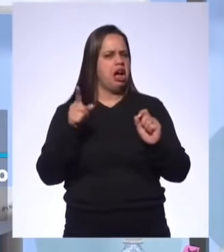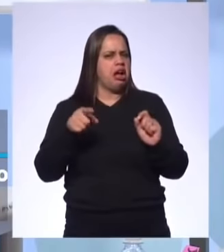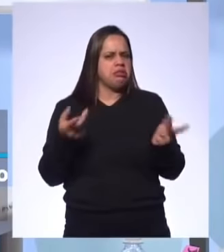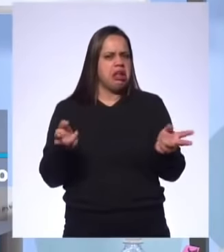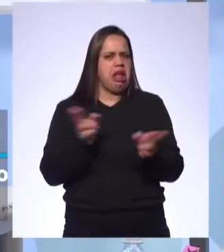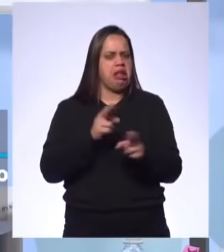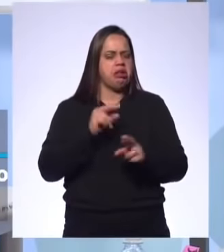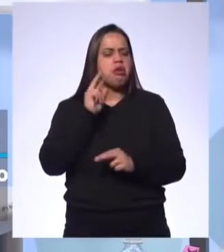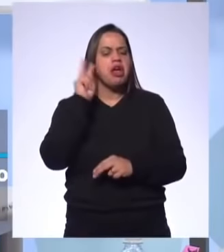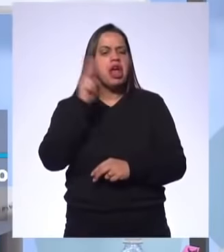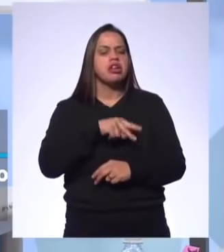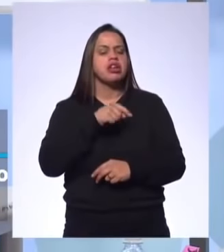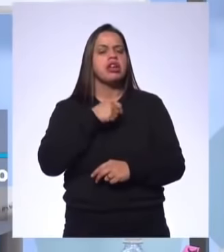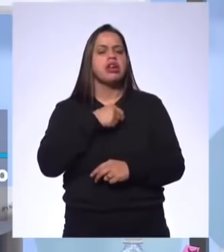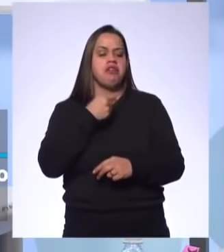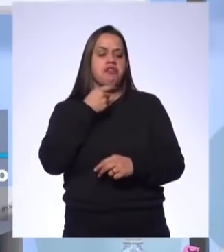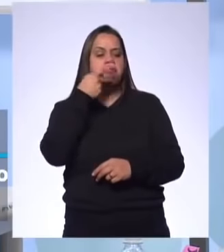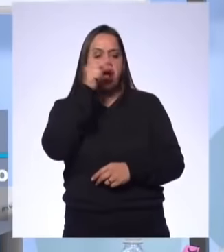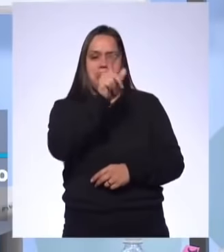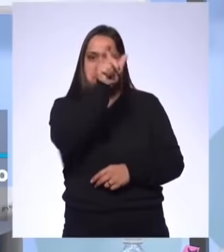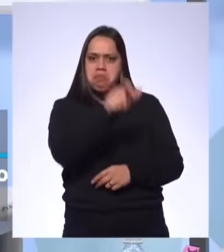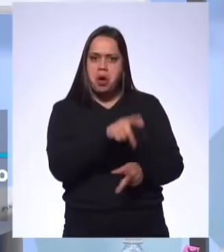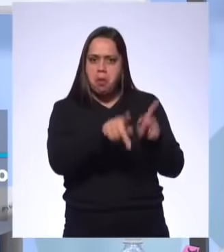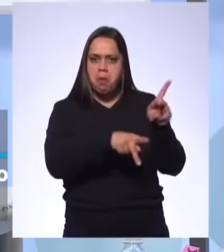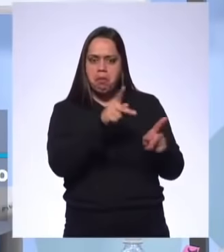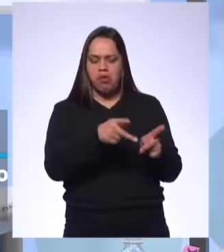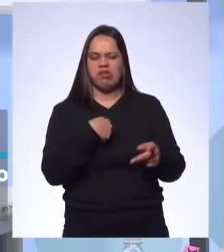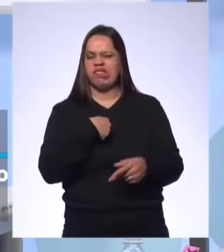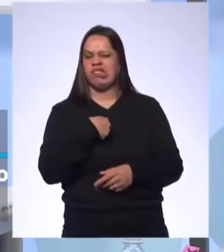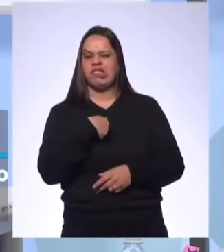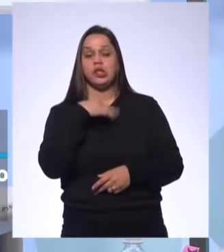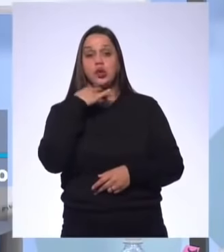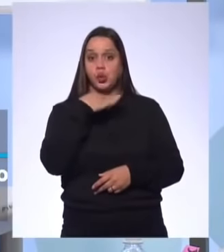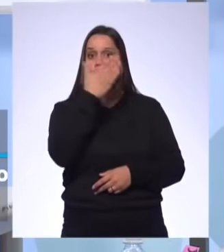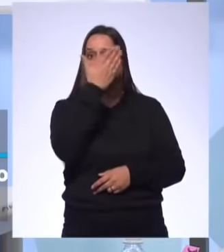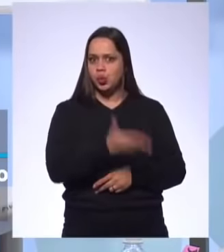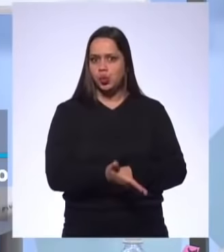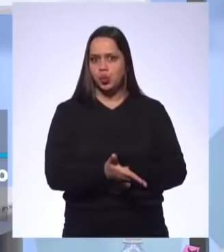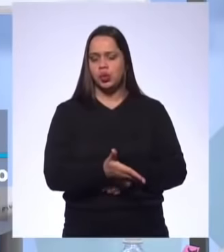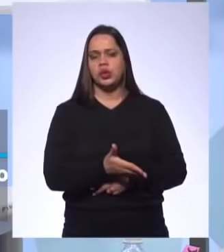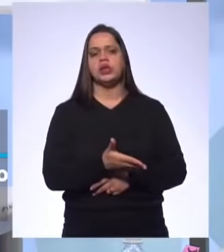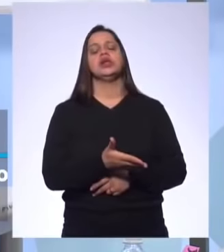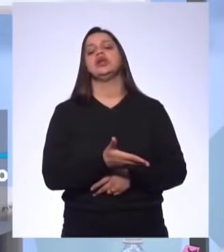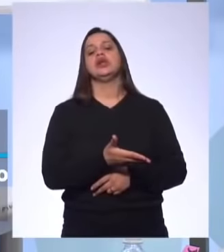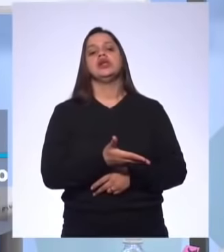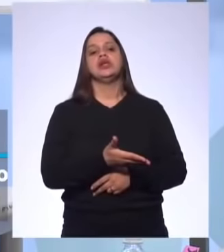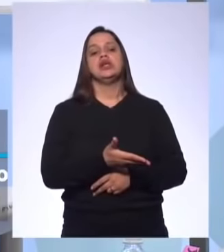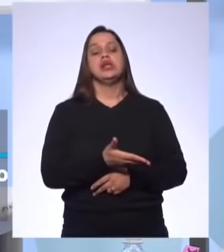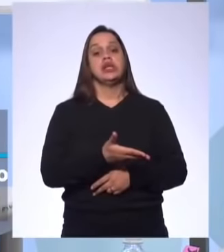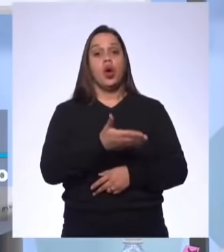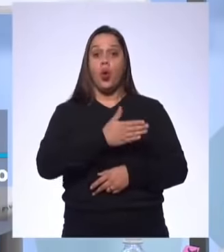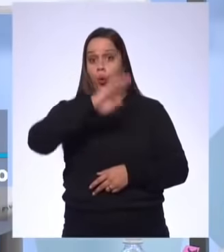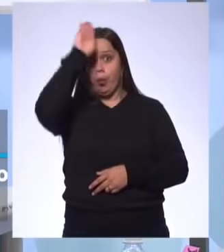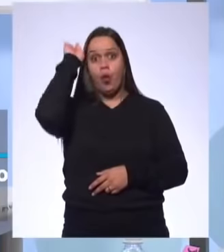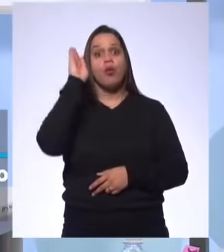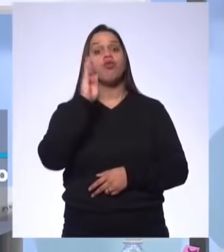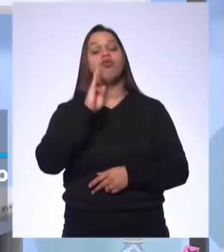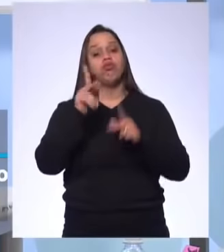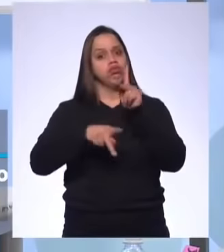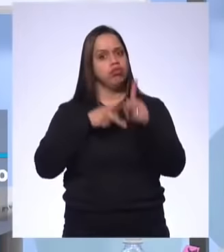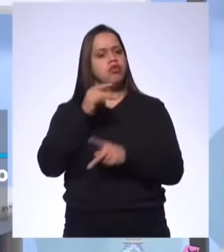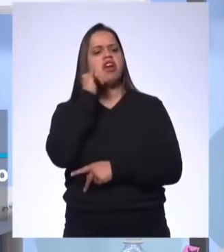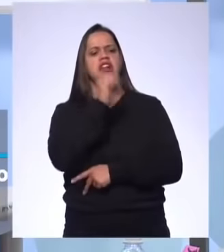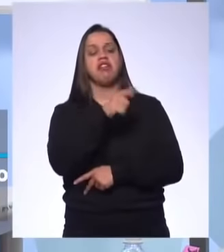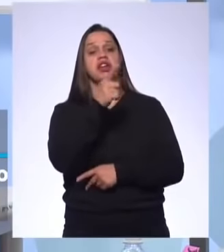uma forma ruim. Então, os bárbaros foram chamados de uma forma pejorativa pelos romanos. Mas quem eram